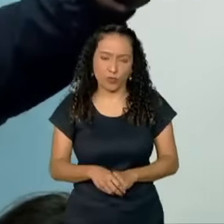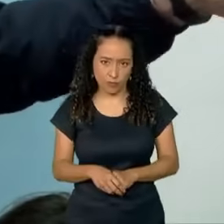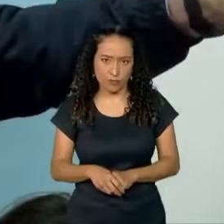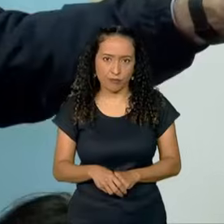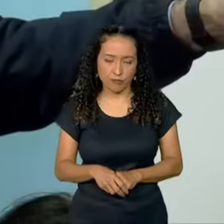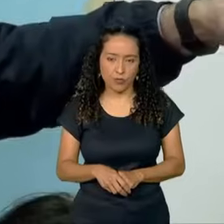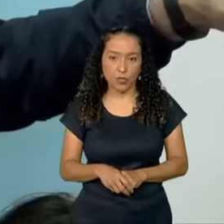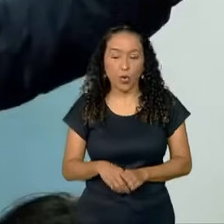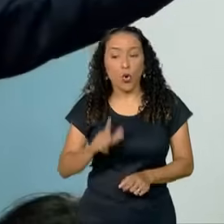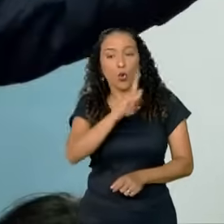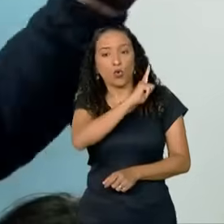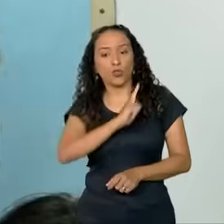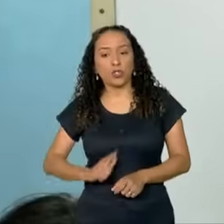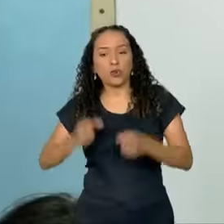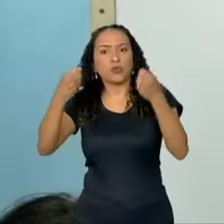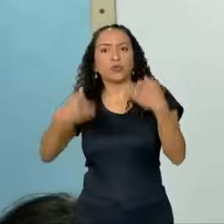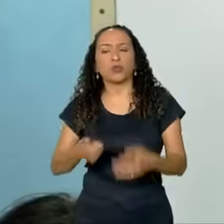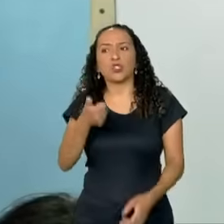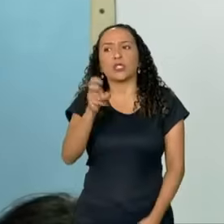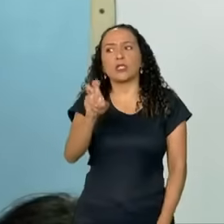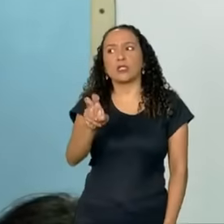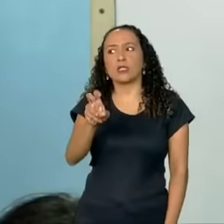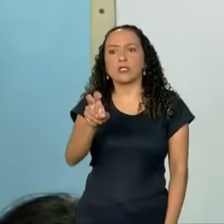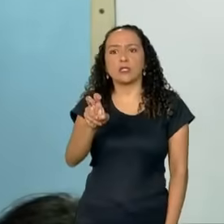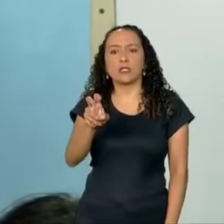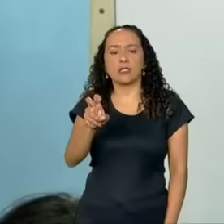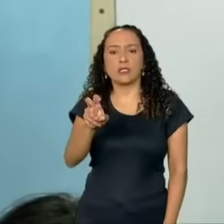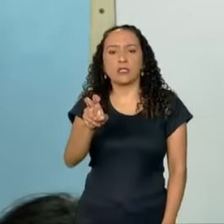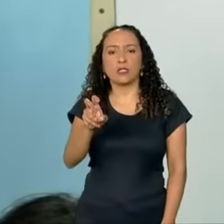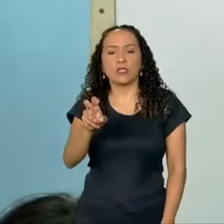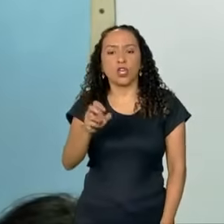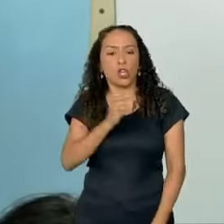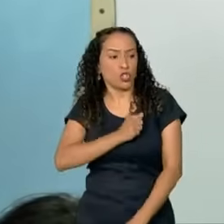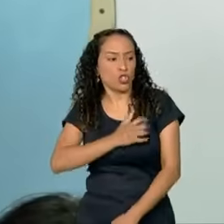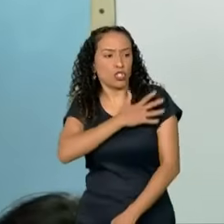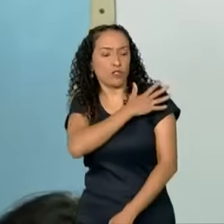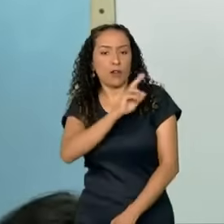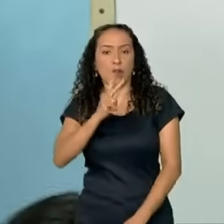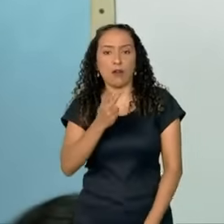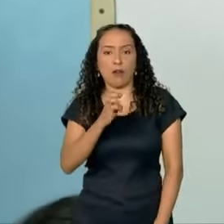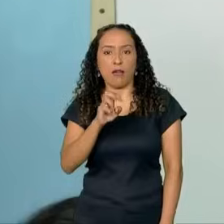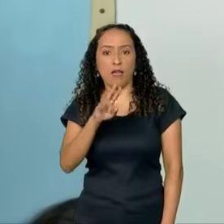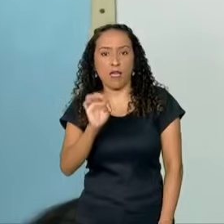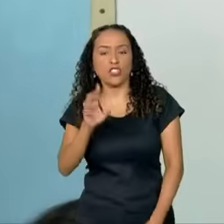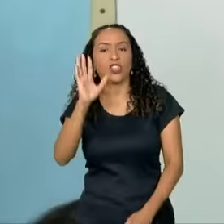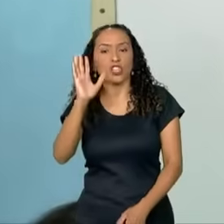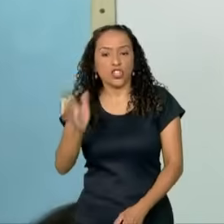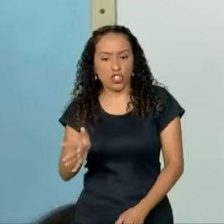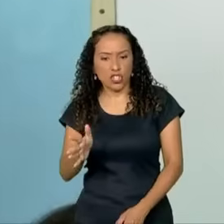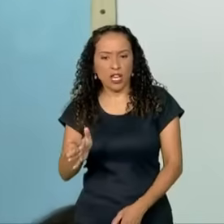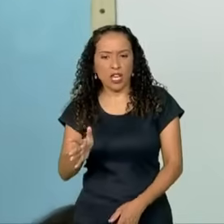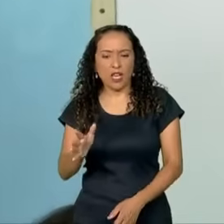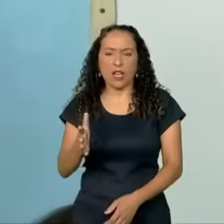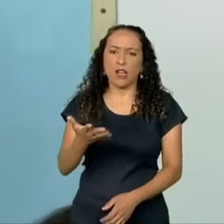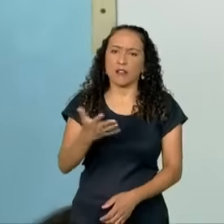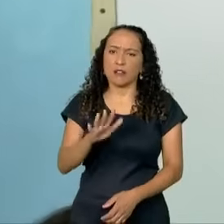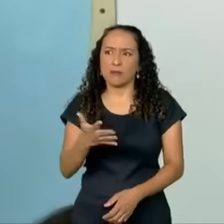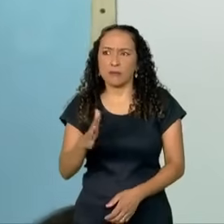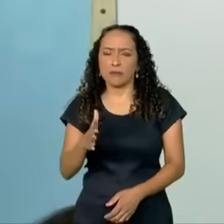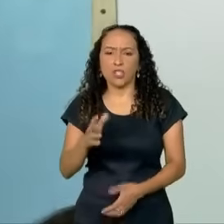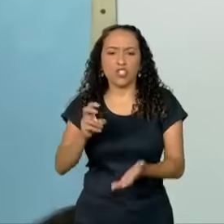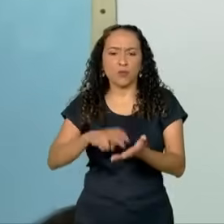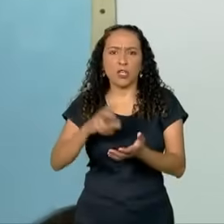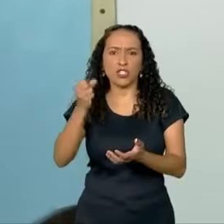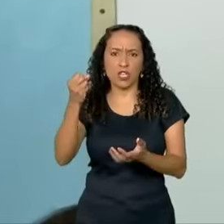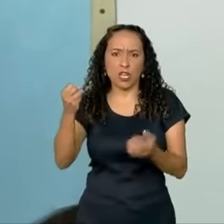O governador falou de 15, o nosso general Hertz já com os dados talvez mais atualizados da manhã,